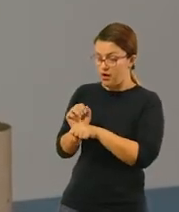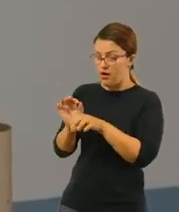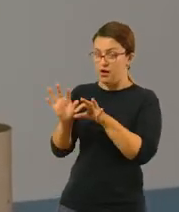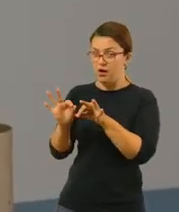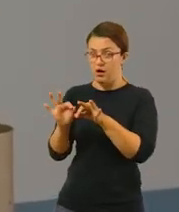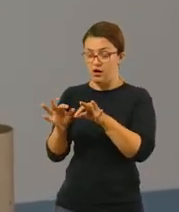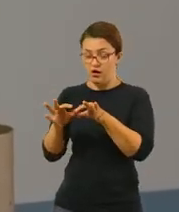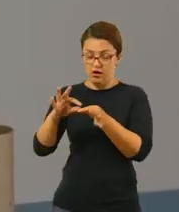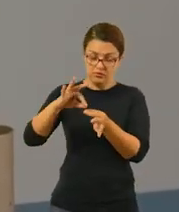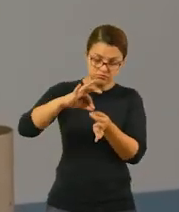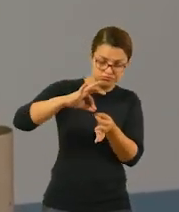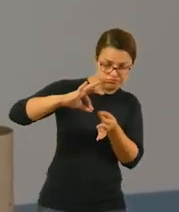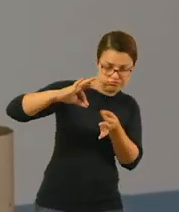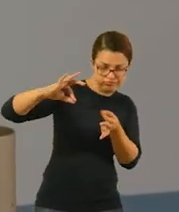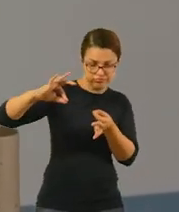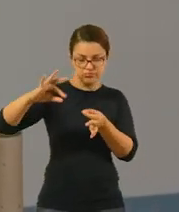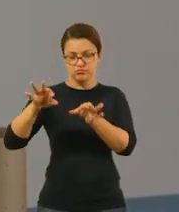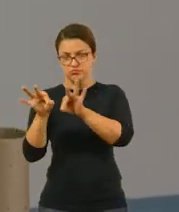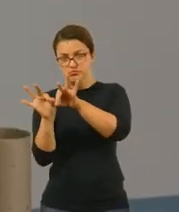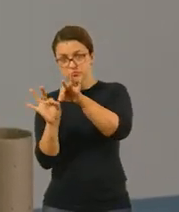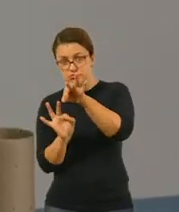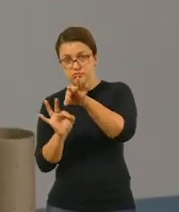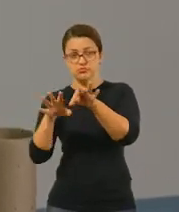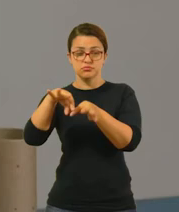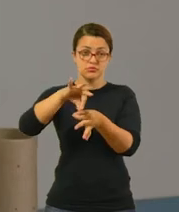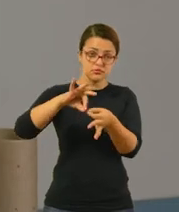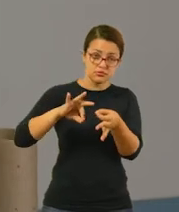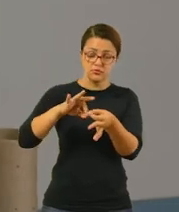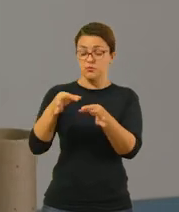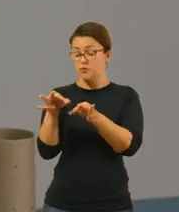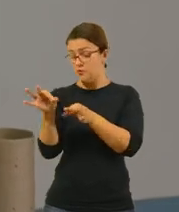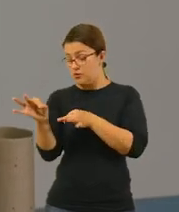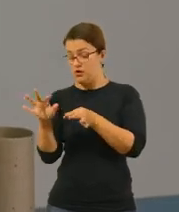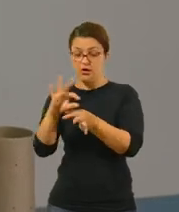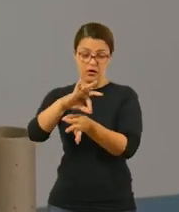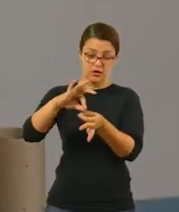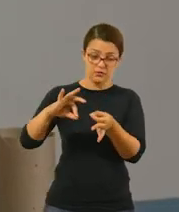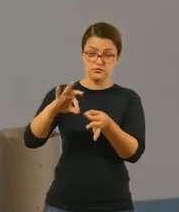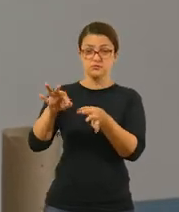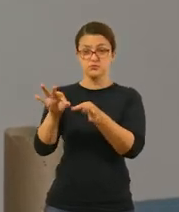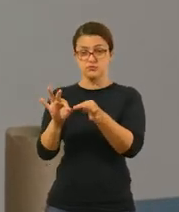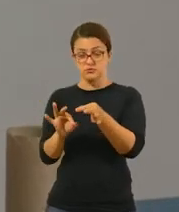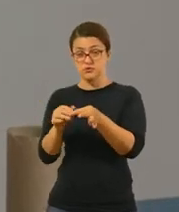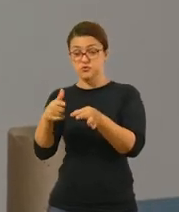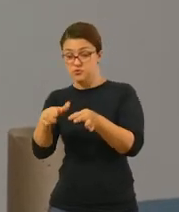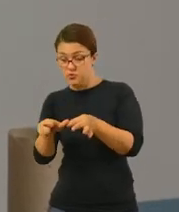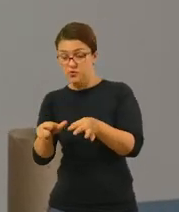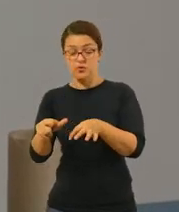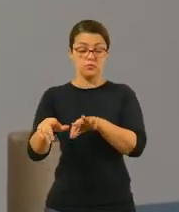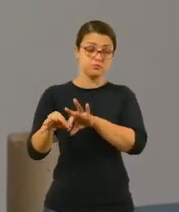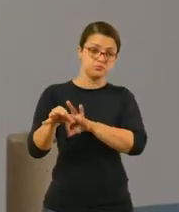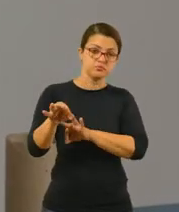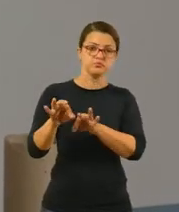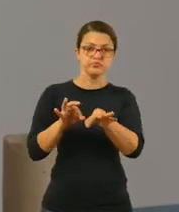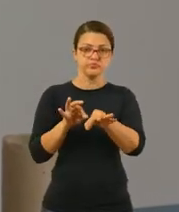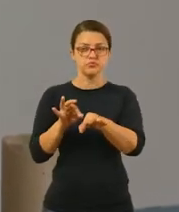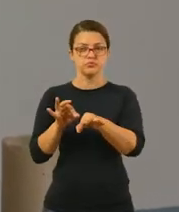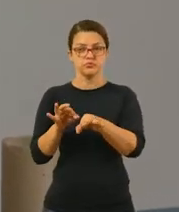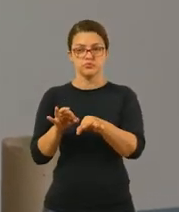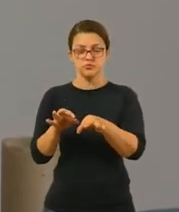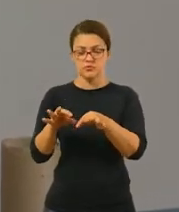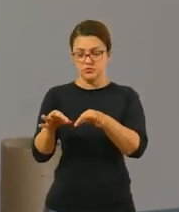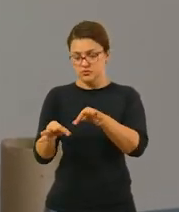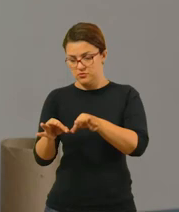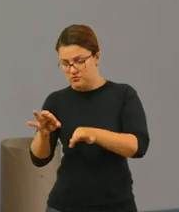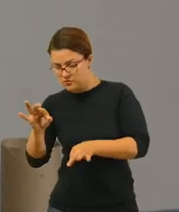baixo, né? Não importa para que lado que ela for fazer. Pro lado, Para baixo de novo.